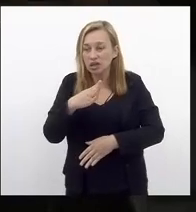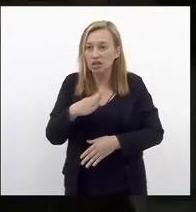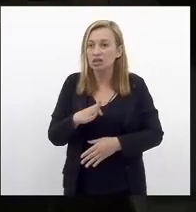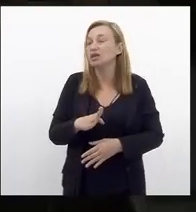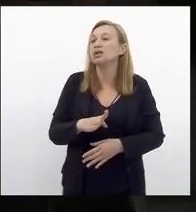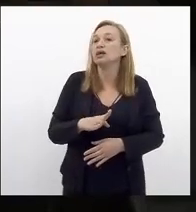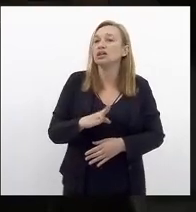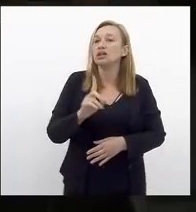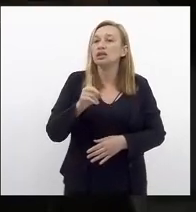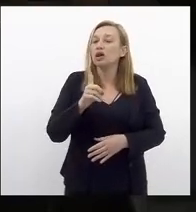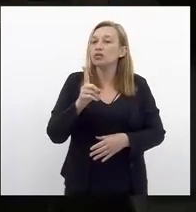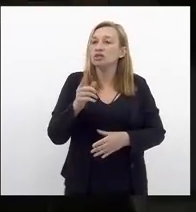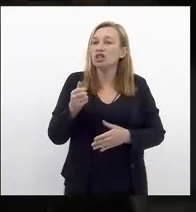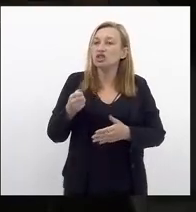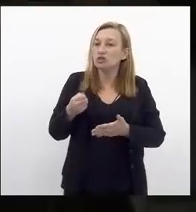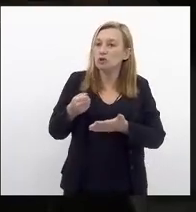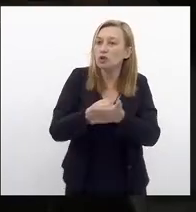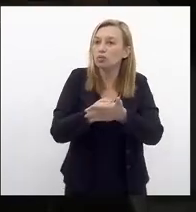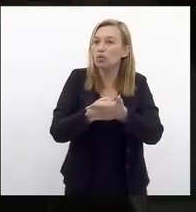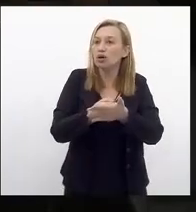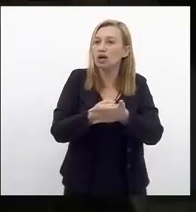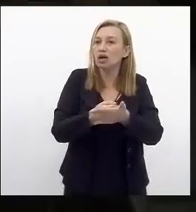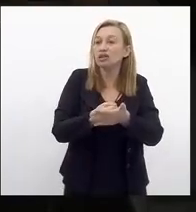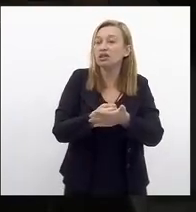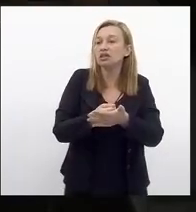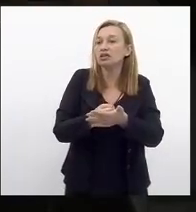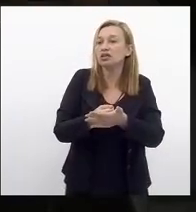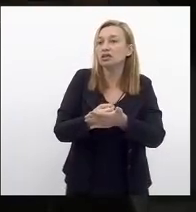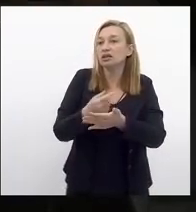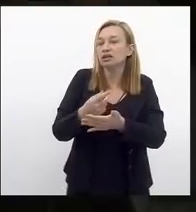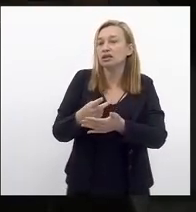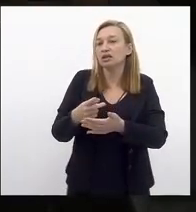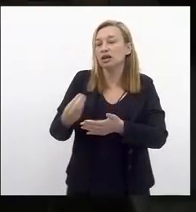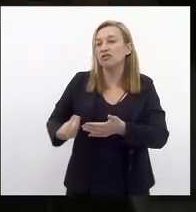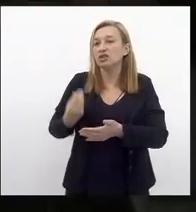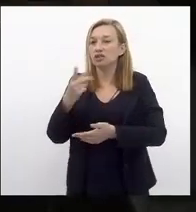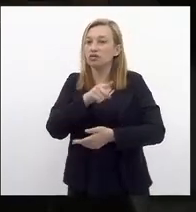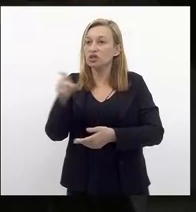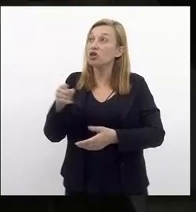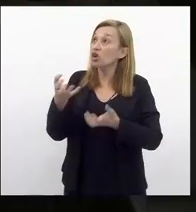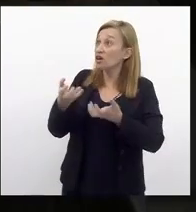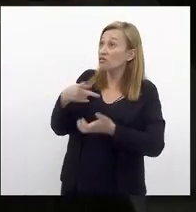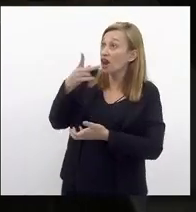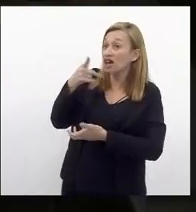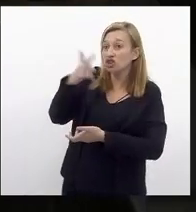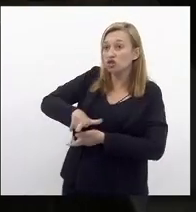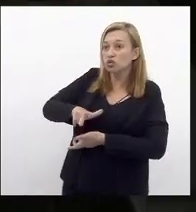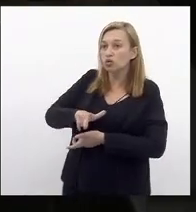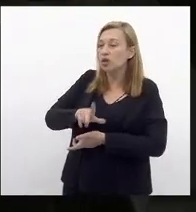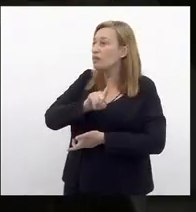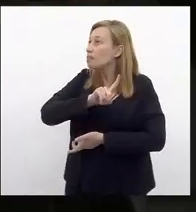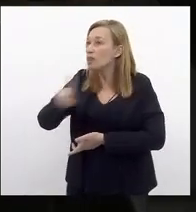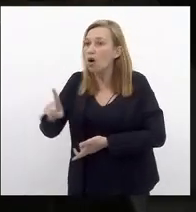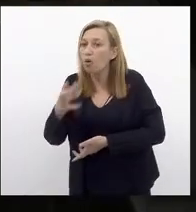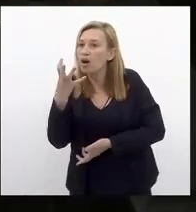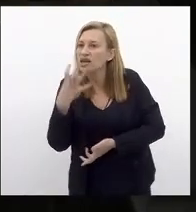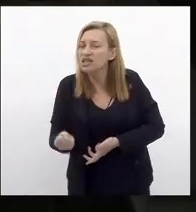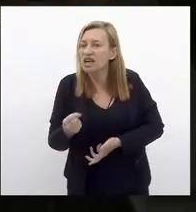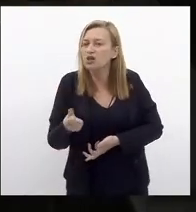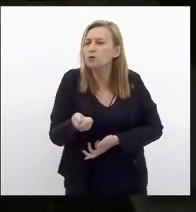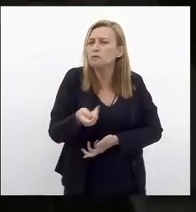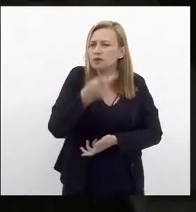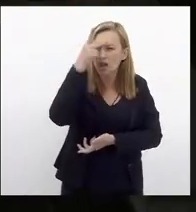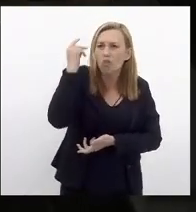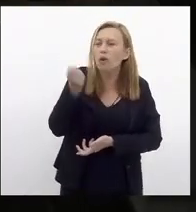não seja em ponhado peito adentro de vocês e eu quero falar mais uma vez não admito que